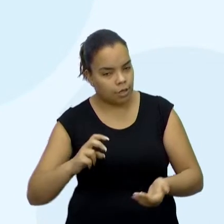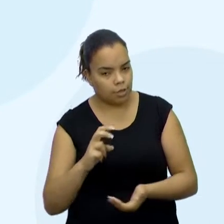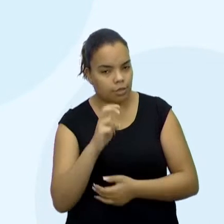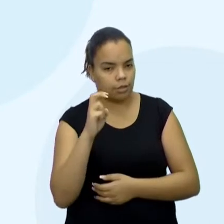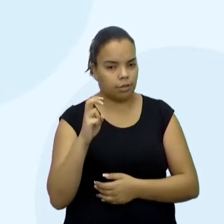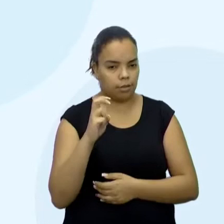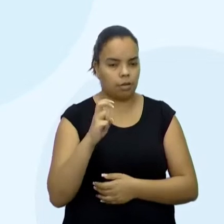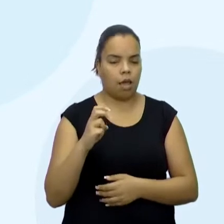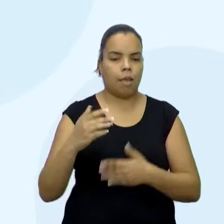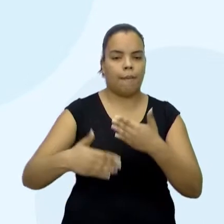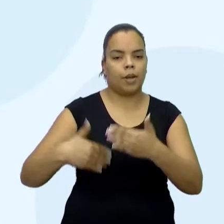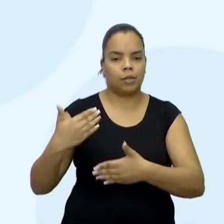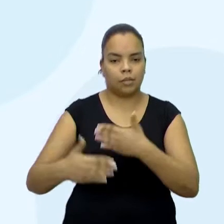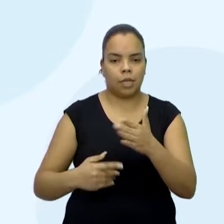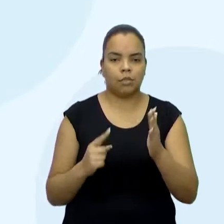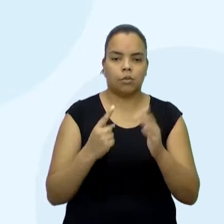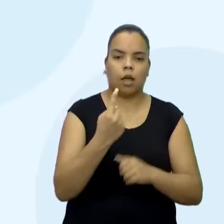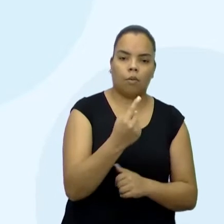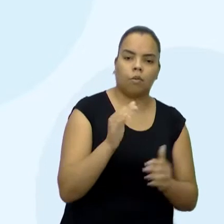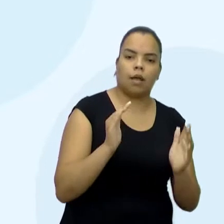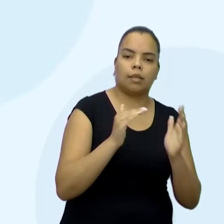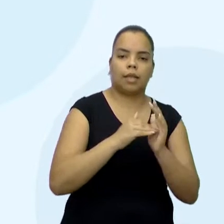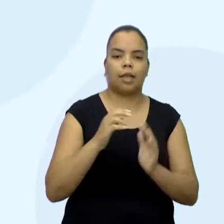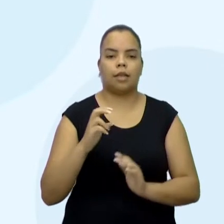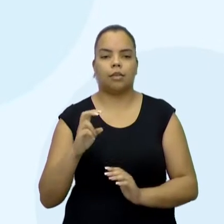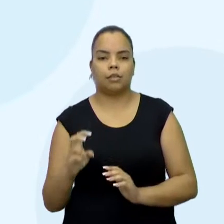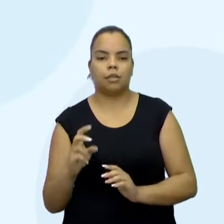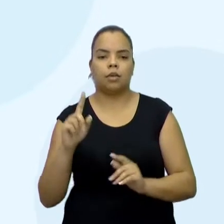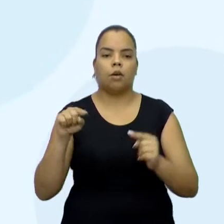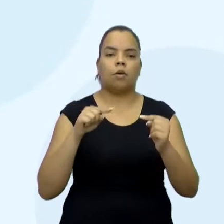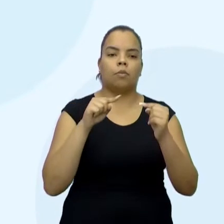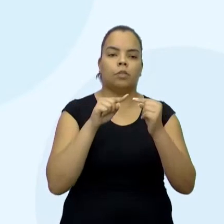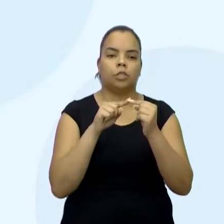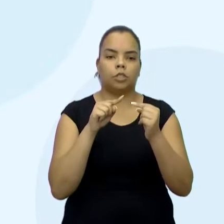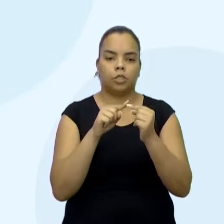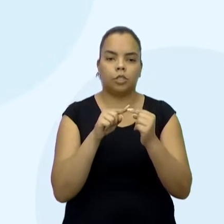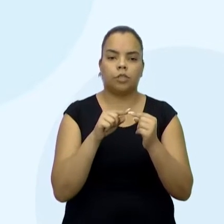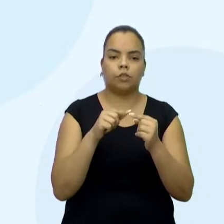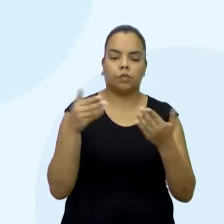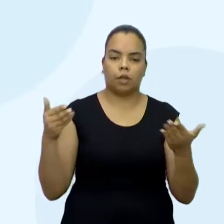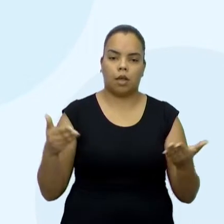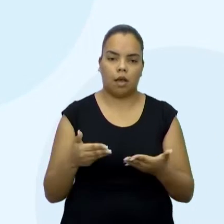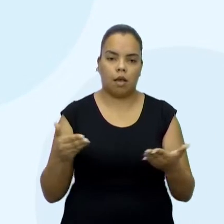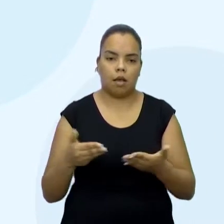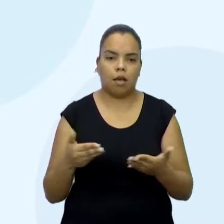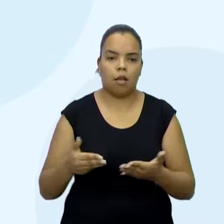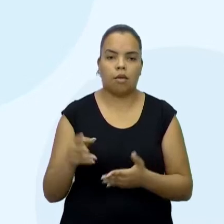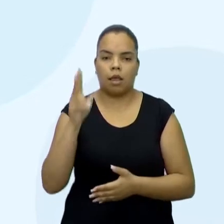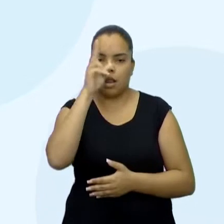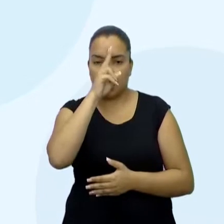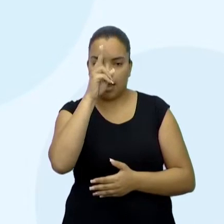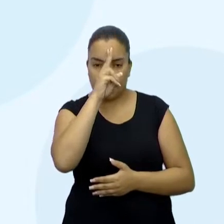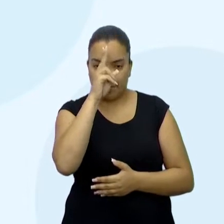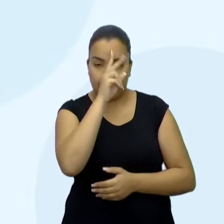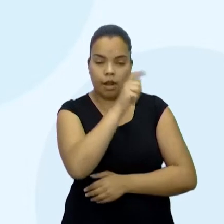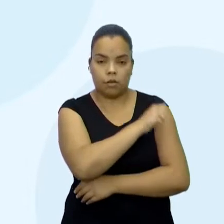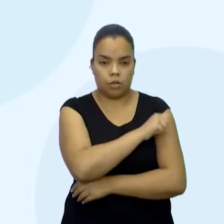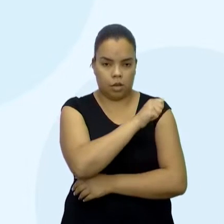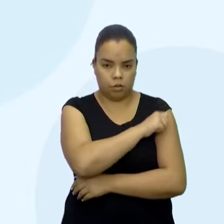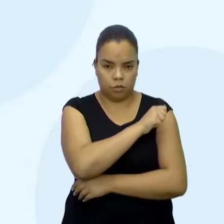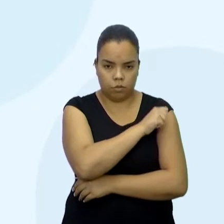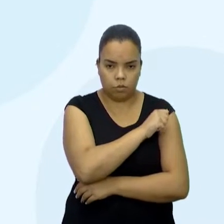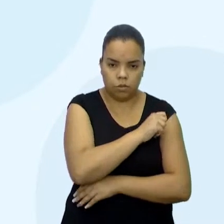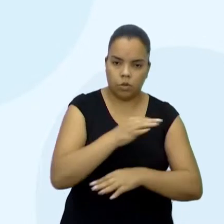esse processo da 1 até agora na 5. Objetivos da aula de hoje: retomar com os